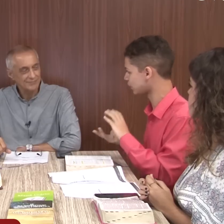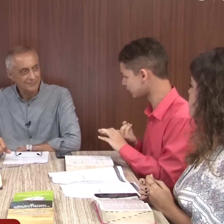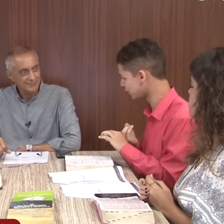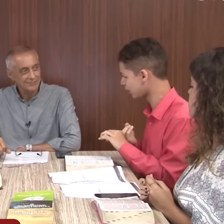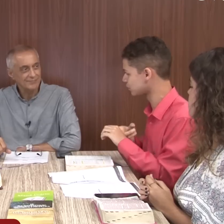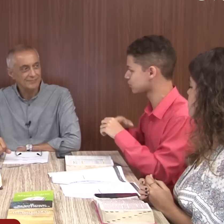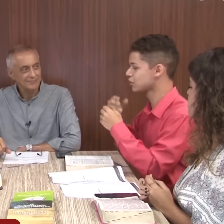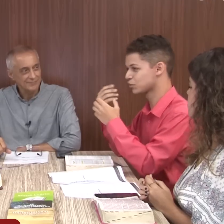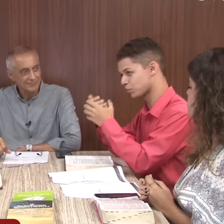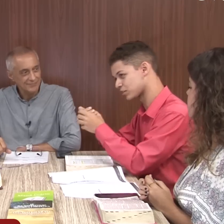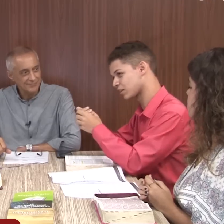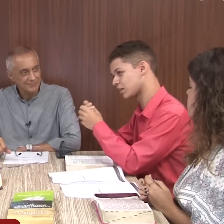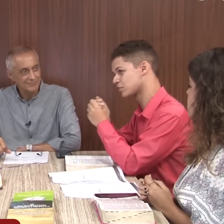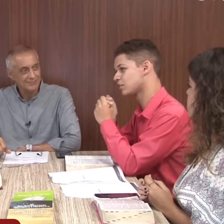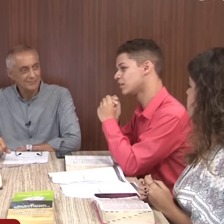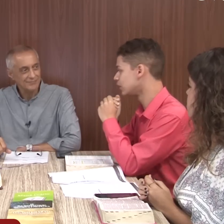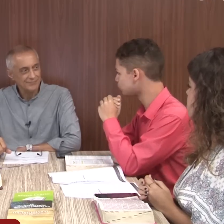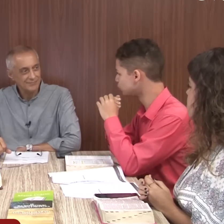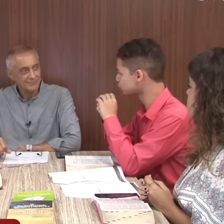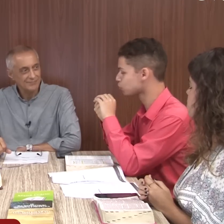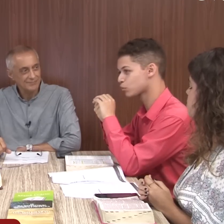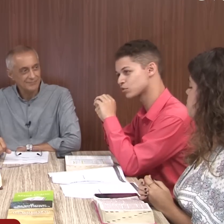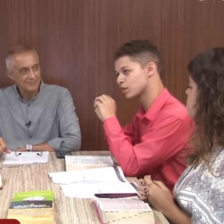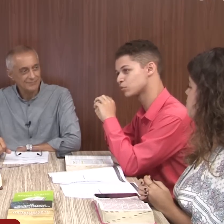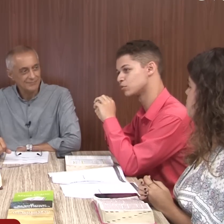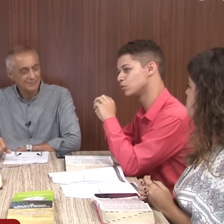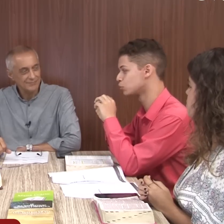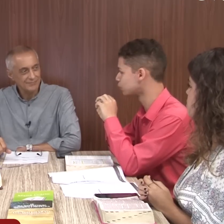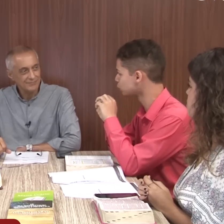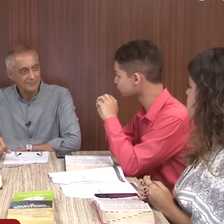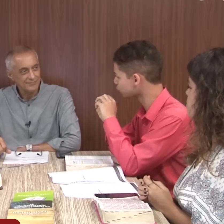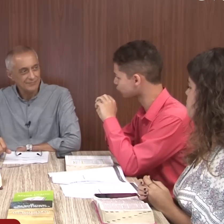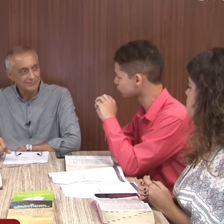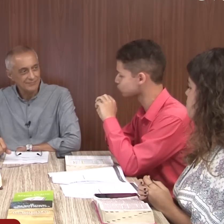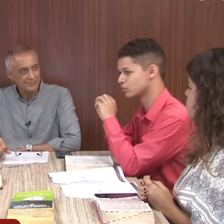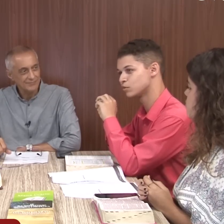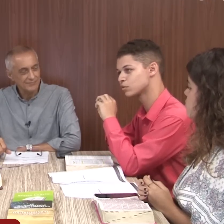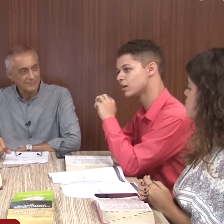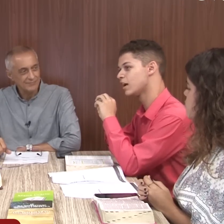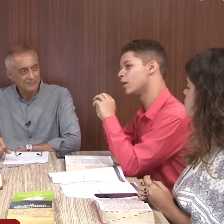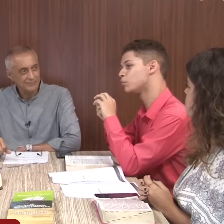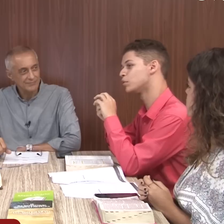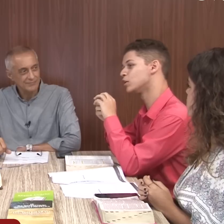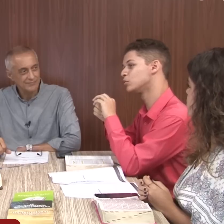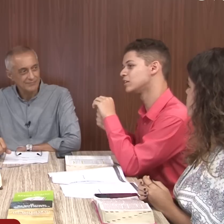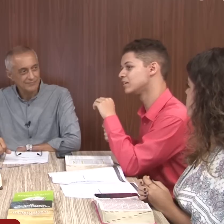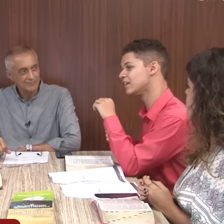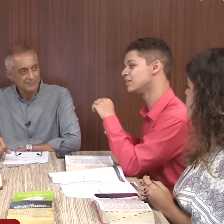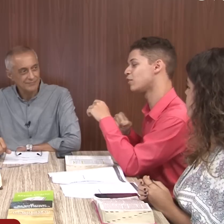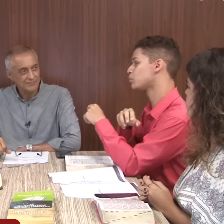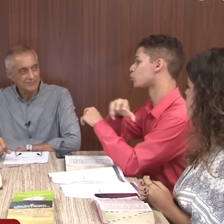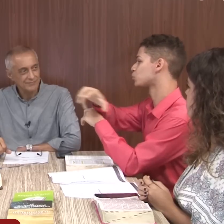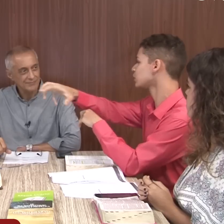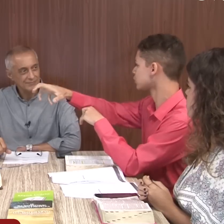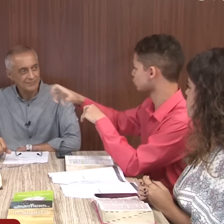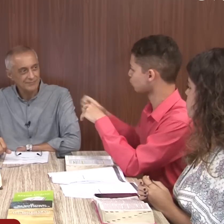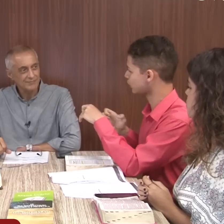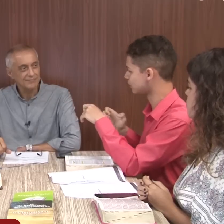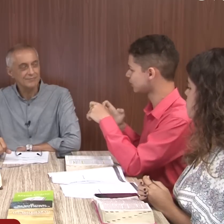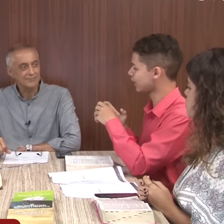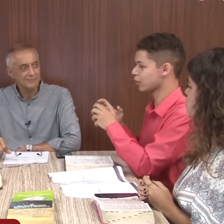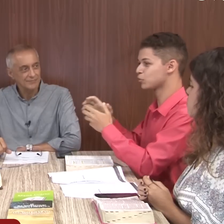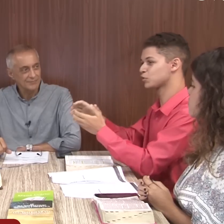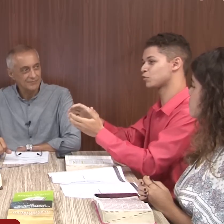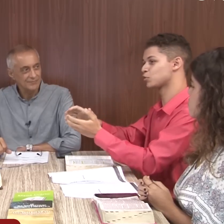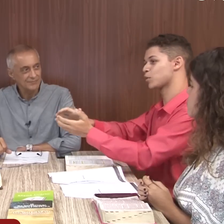temporais, materiais, espaciais. E é por isso que o projeto de Deus, o plano profético de Deus, é um plano que ele vai por toda a